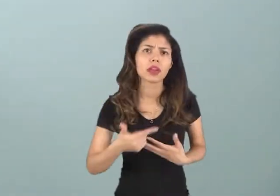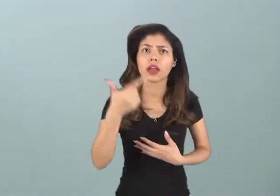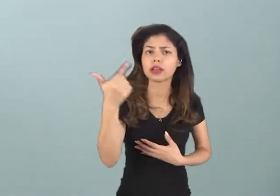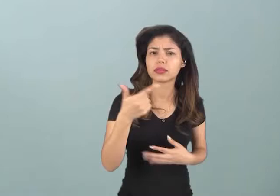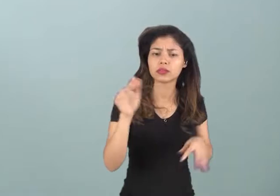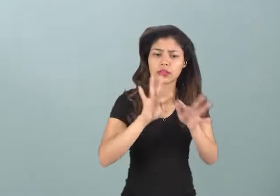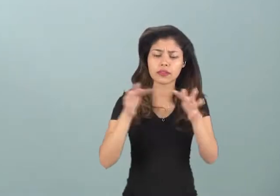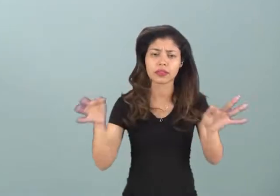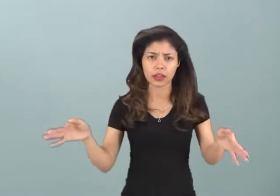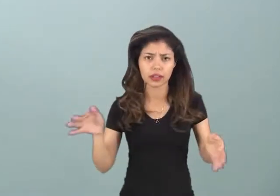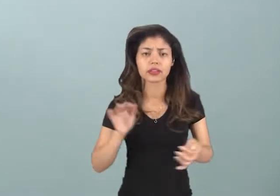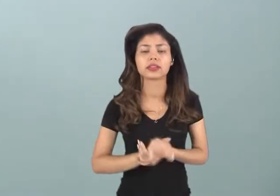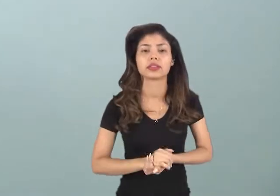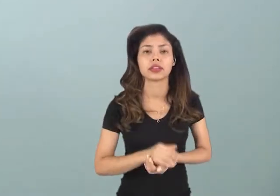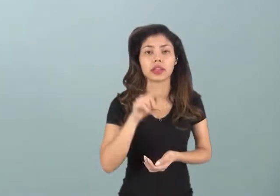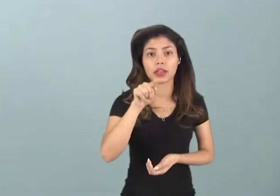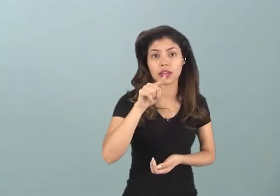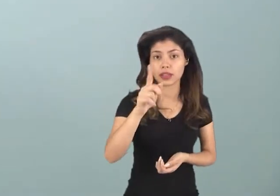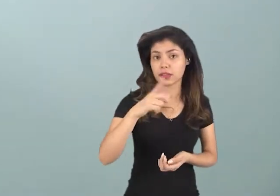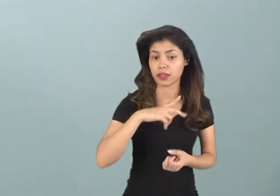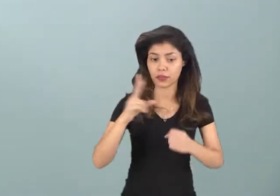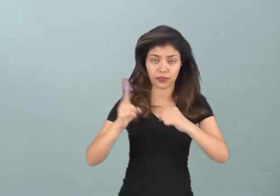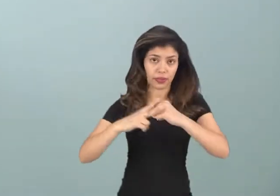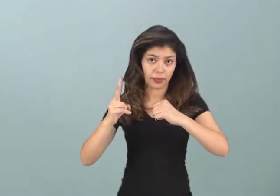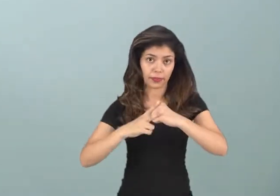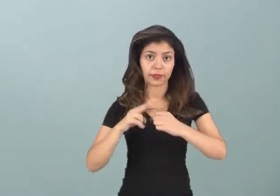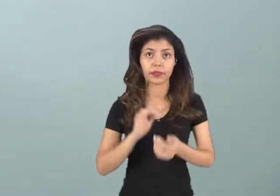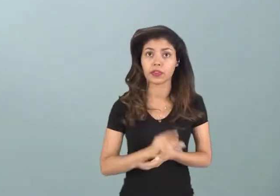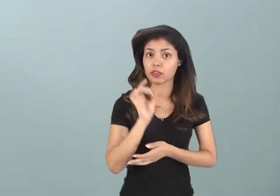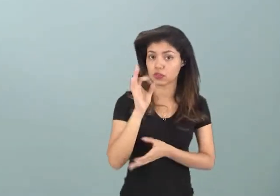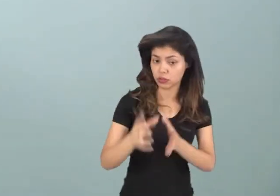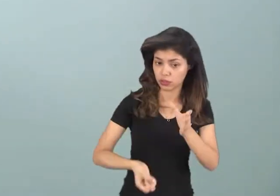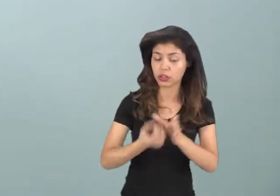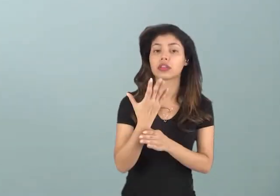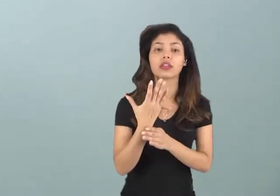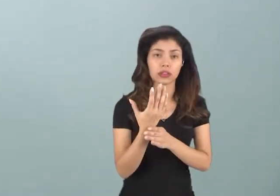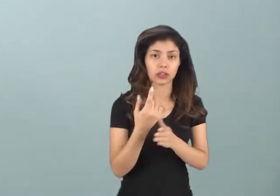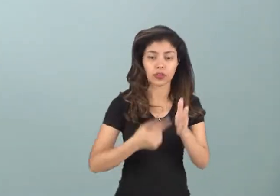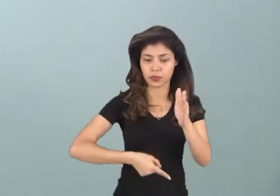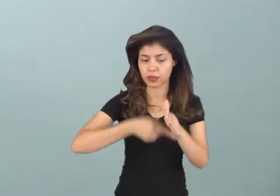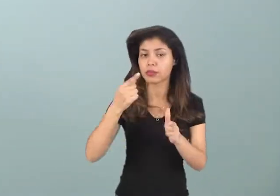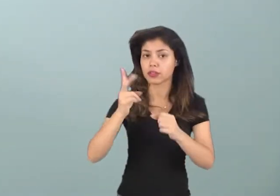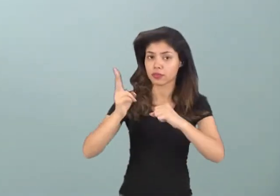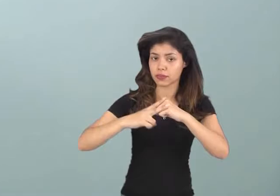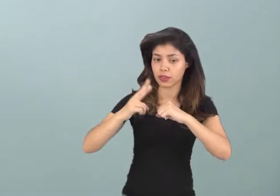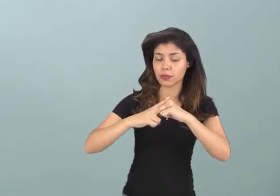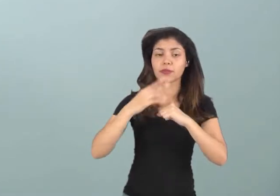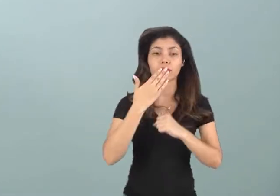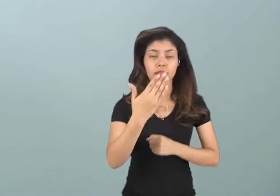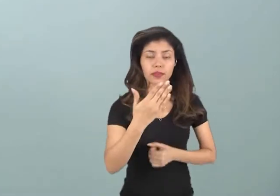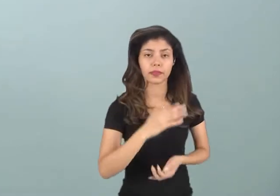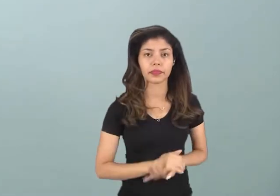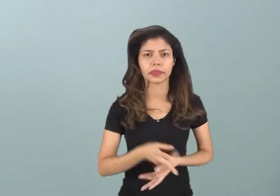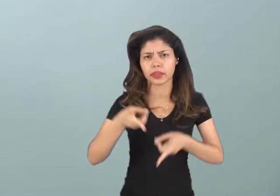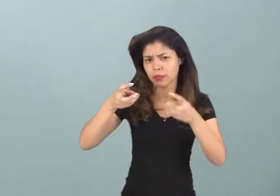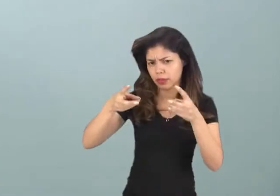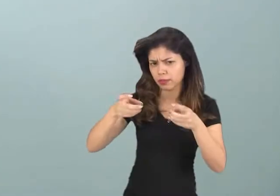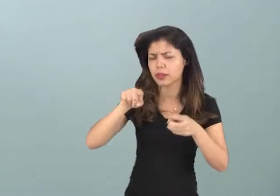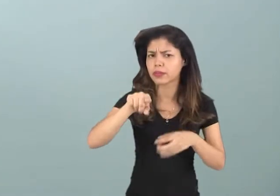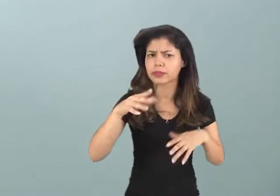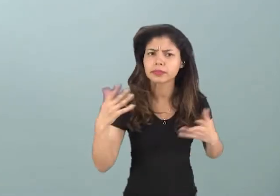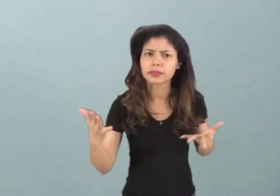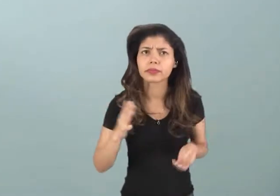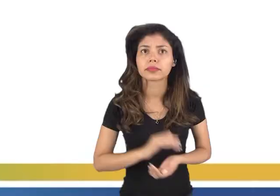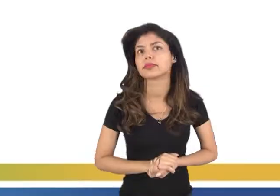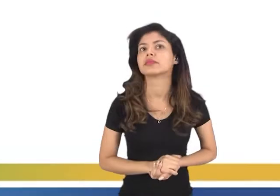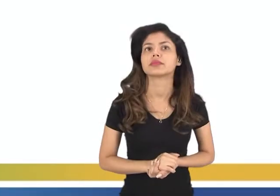segunda frase, essa frase que tem um verbo, ela só existe porque o primeiro verbo pediu. Vocês perceberam isso?